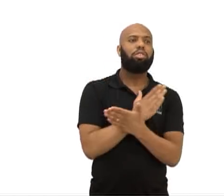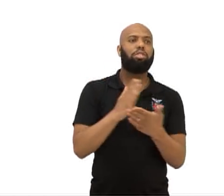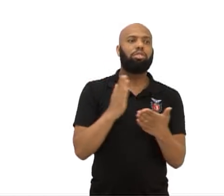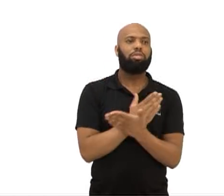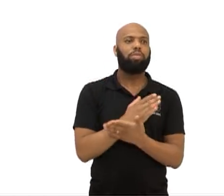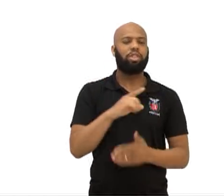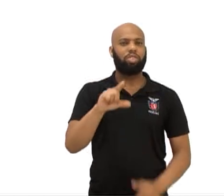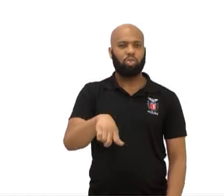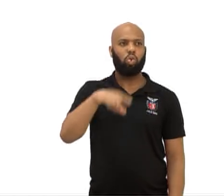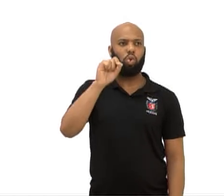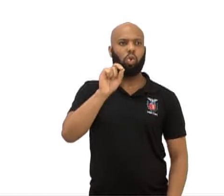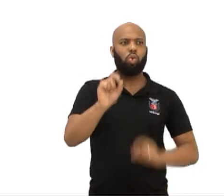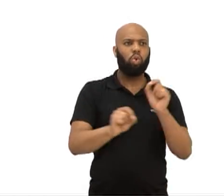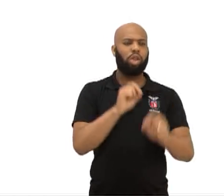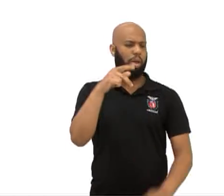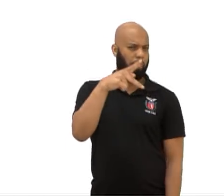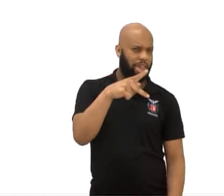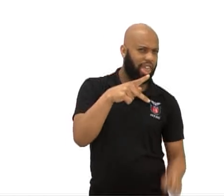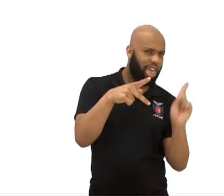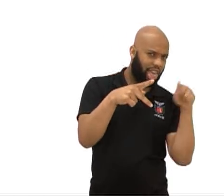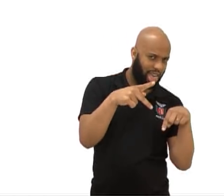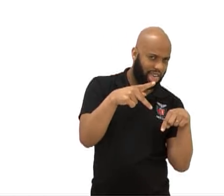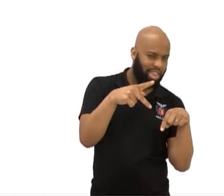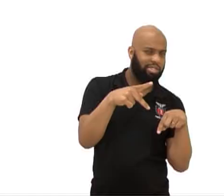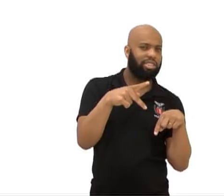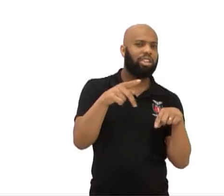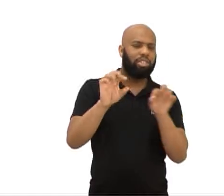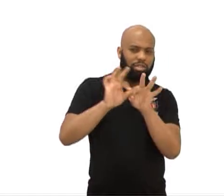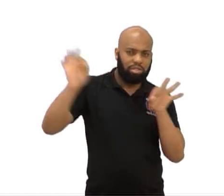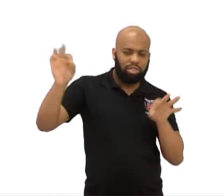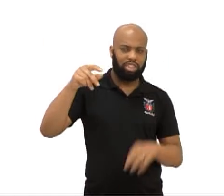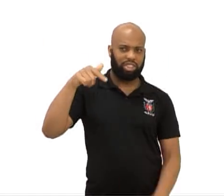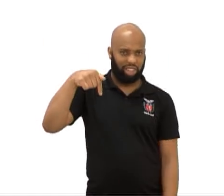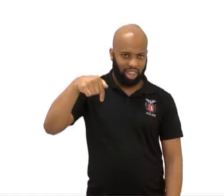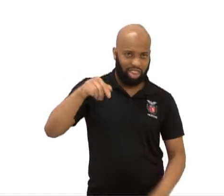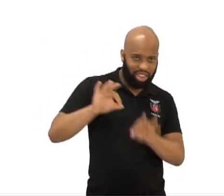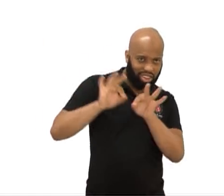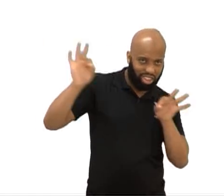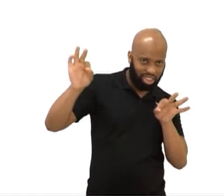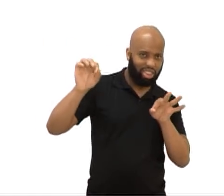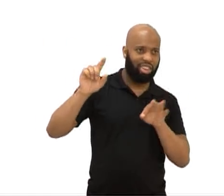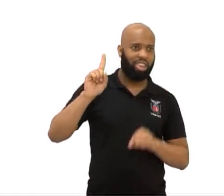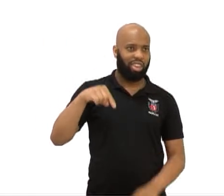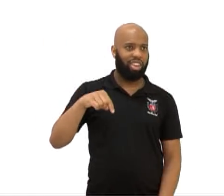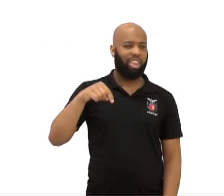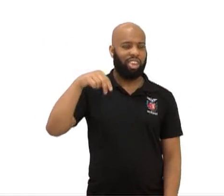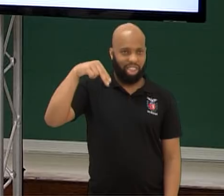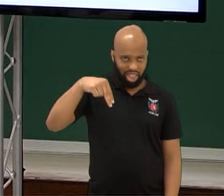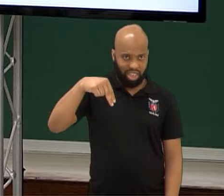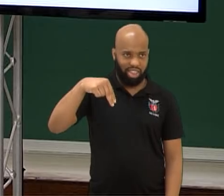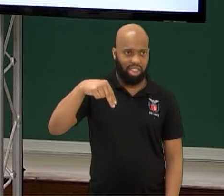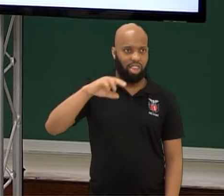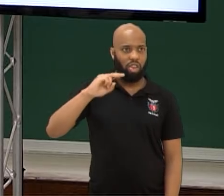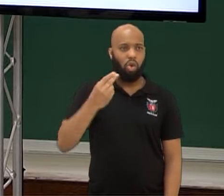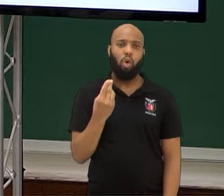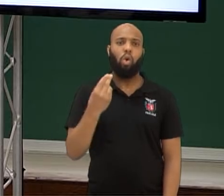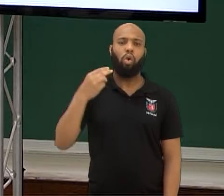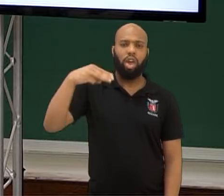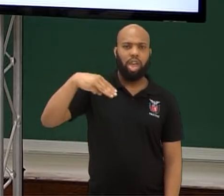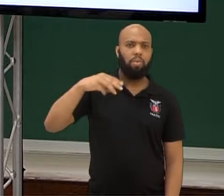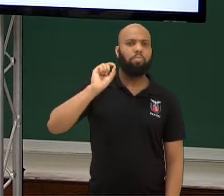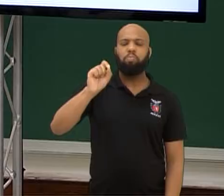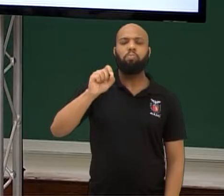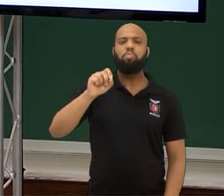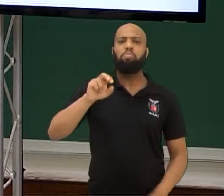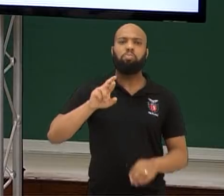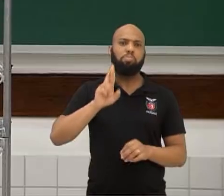aqui. Será que é o ponto P? Será que é o ponto Q? Será que é o ponto M? Ou será que é o ponto